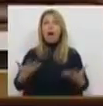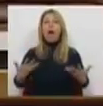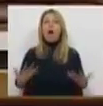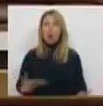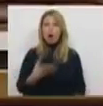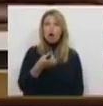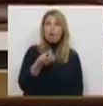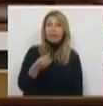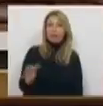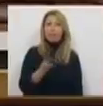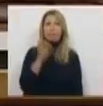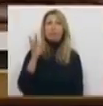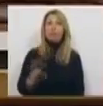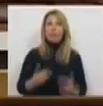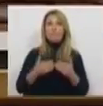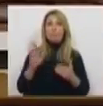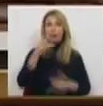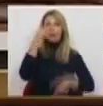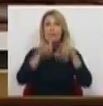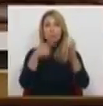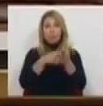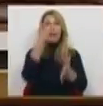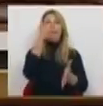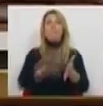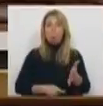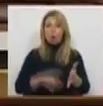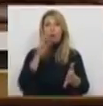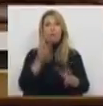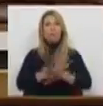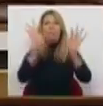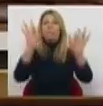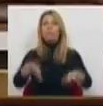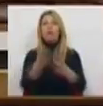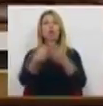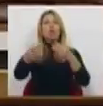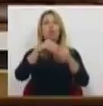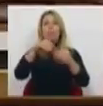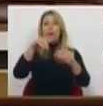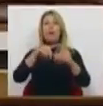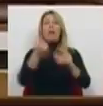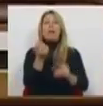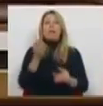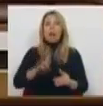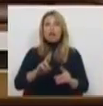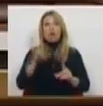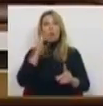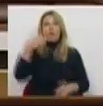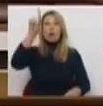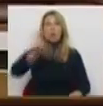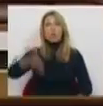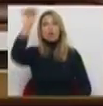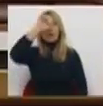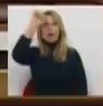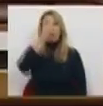de 90% os contribuintes que verão o fim da sobretaxa a 1 de janeiro de 2017.